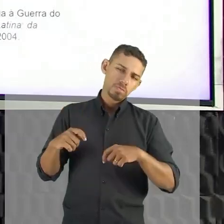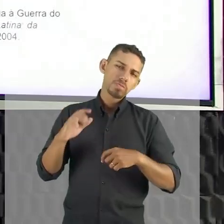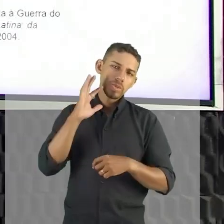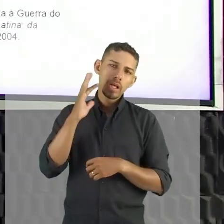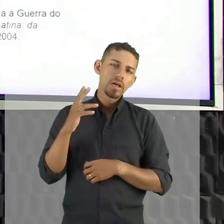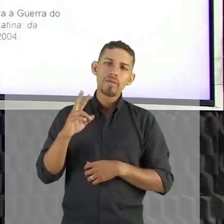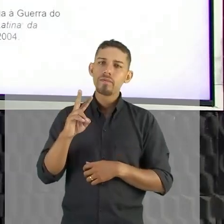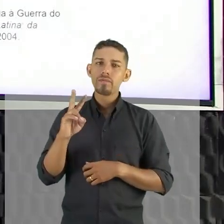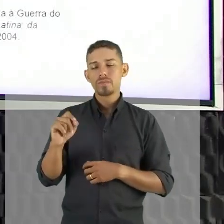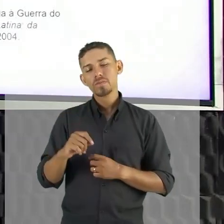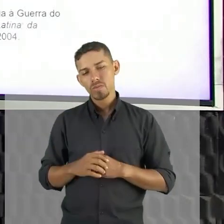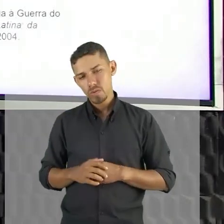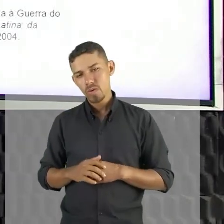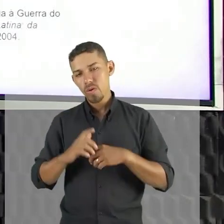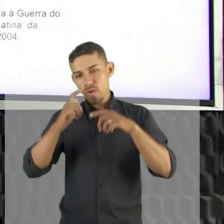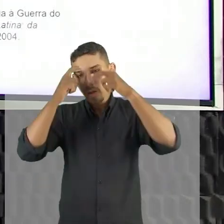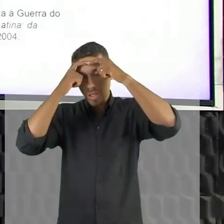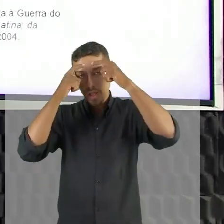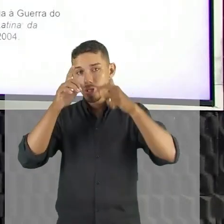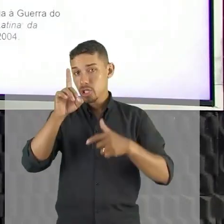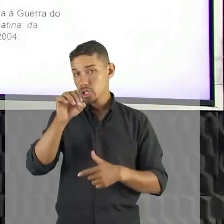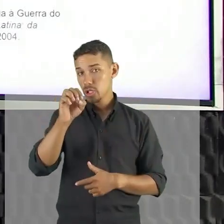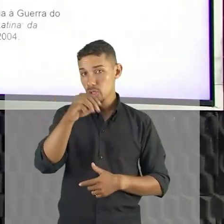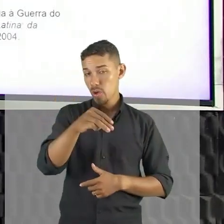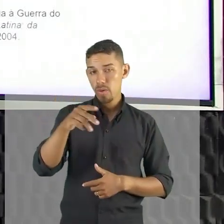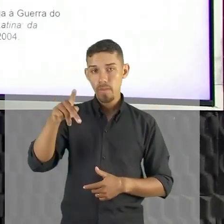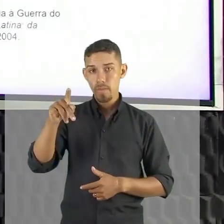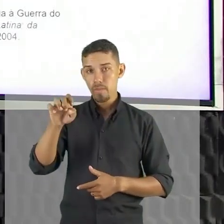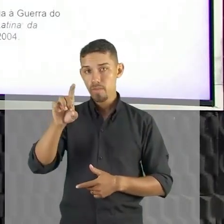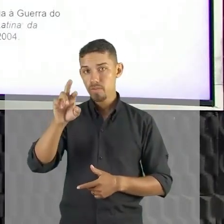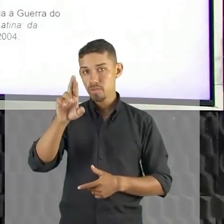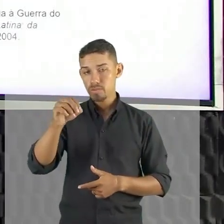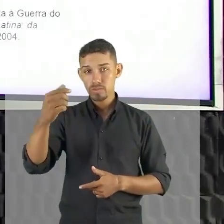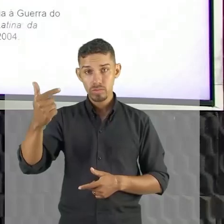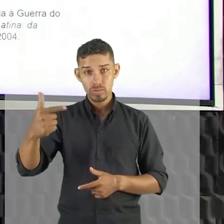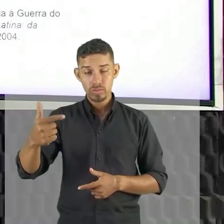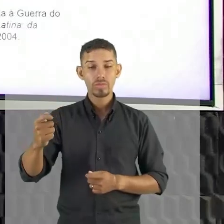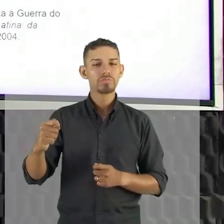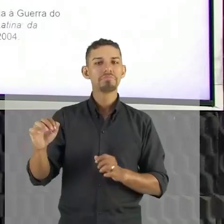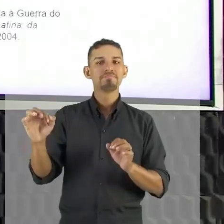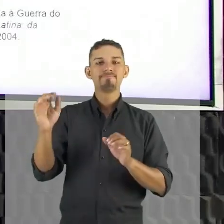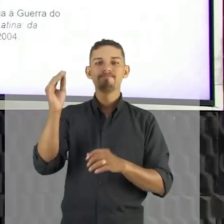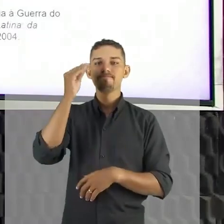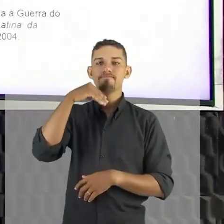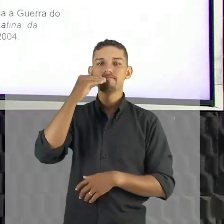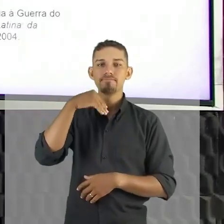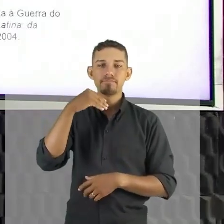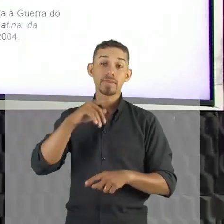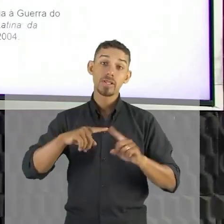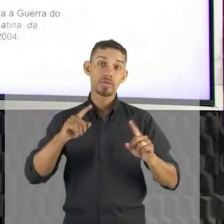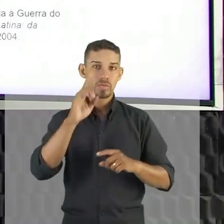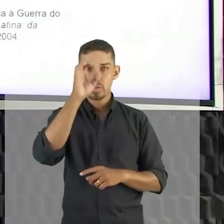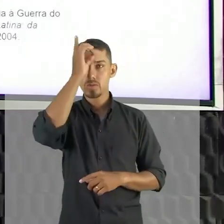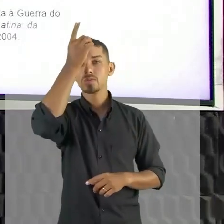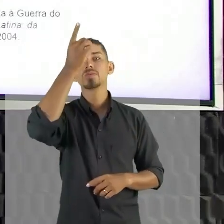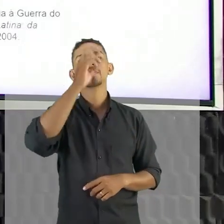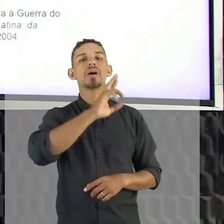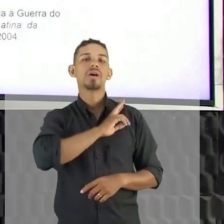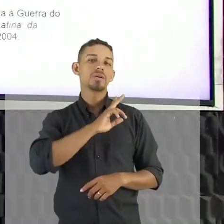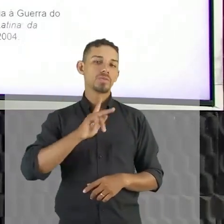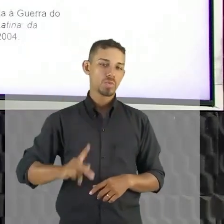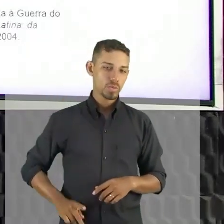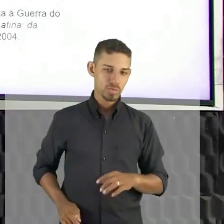então, o reinado de Dom Pedro II enfraqueça e apareça, então, a ideia da República Brasileira. É um dos